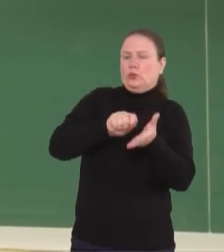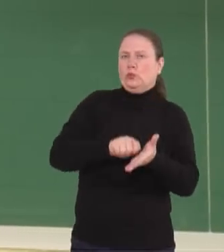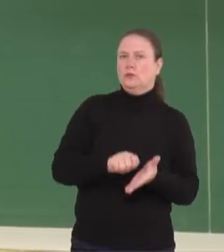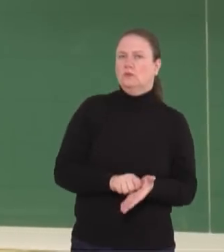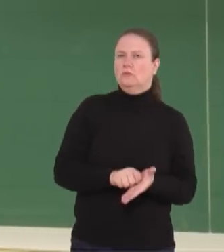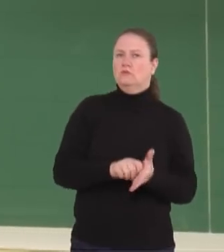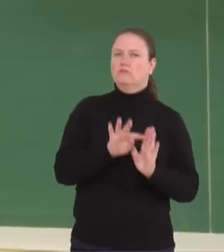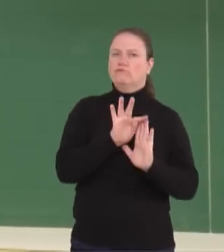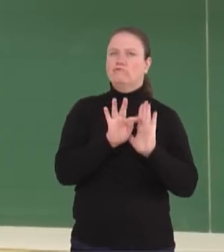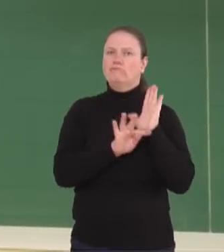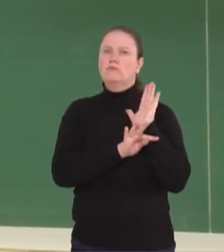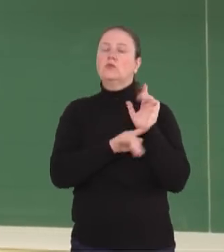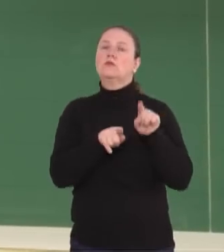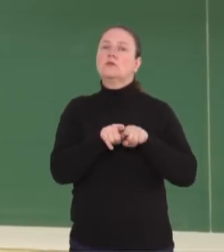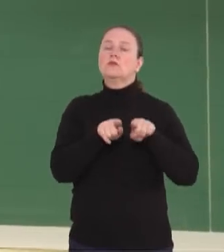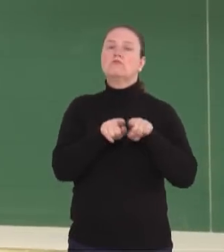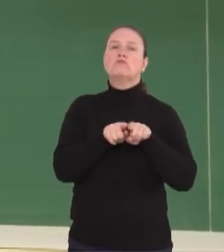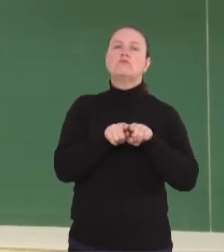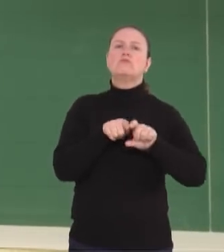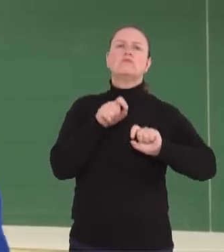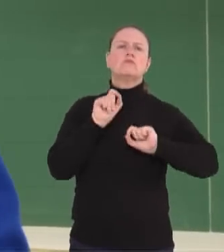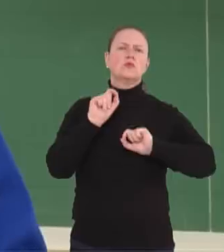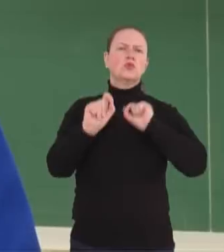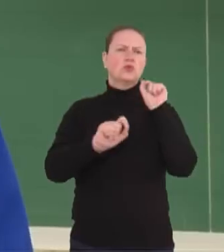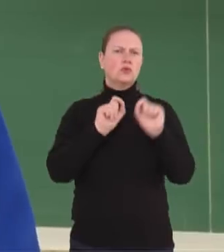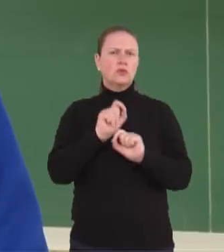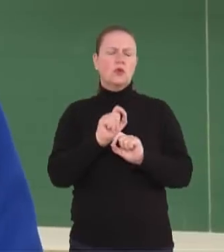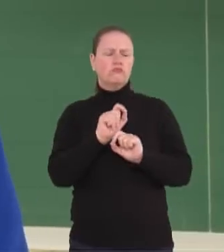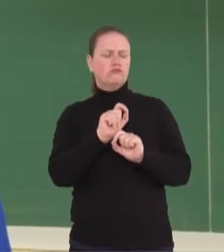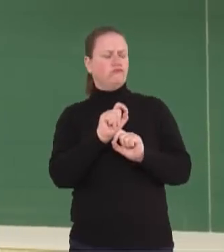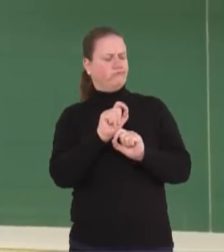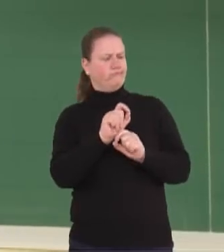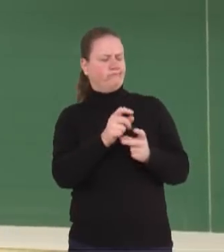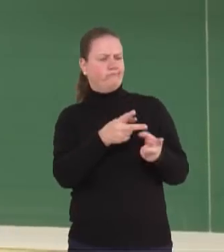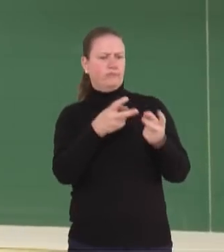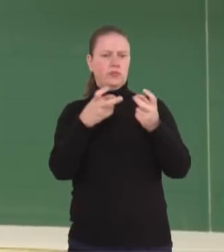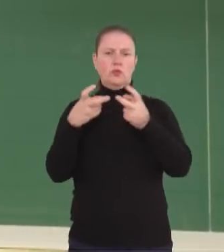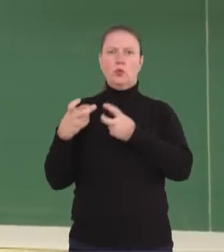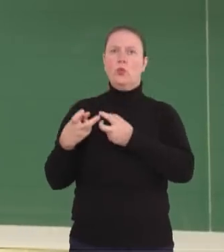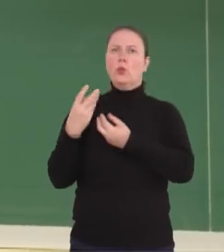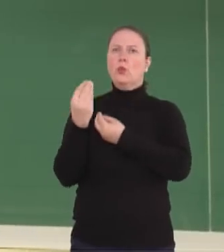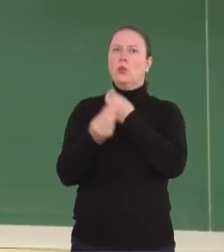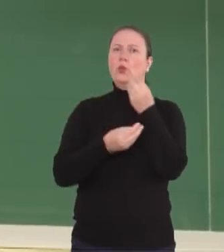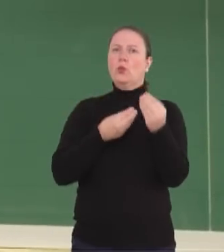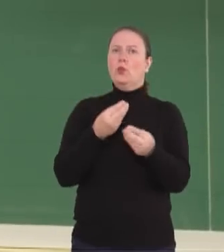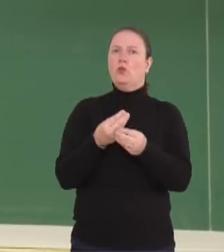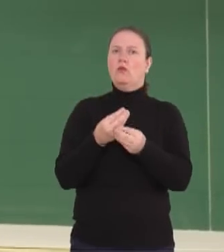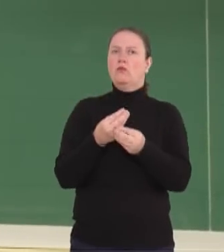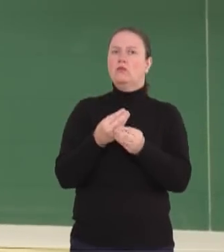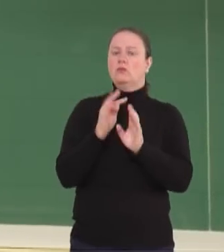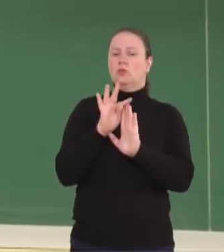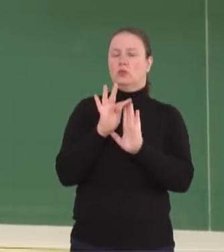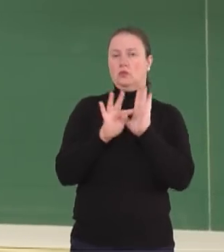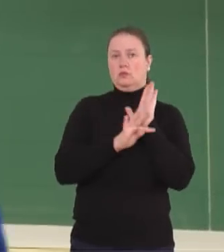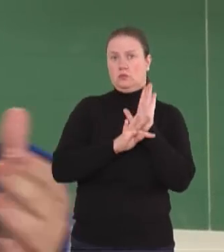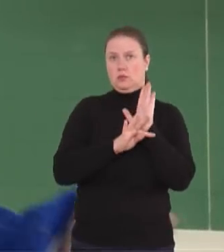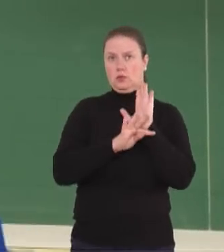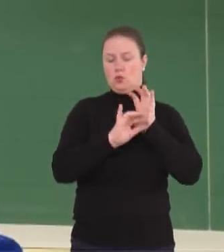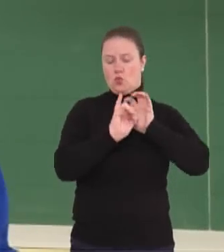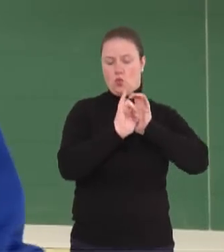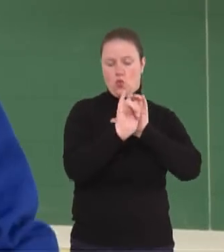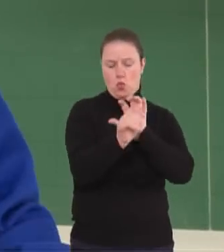conto. Né, então, vocês já tinham se familiarizado com a estrutura de um conto, né, que tem que ter lá